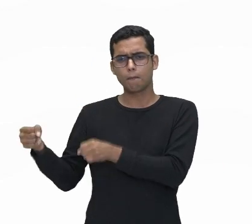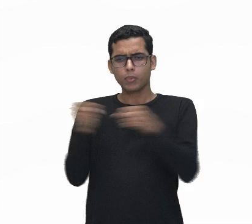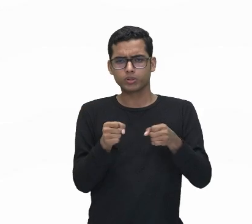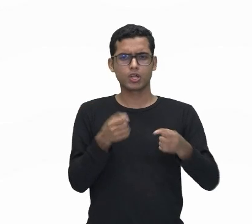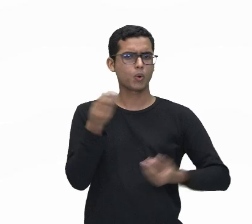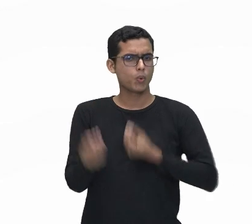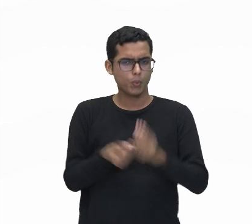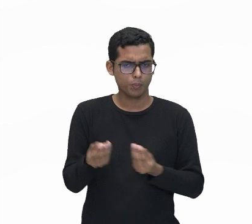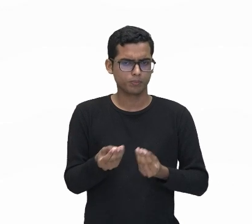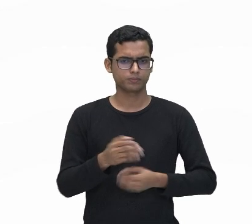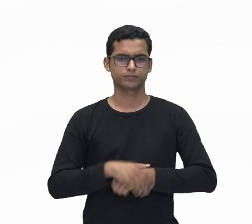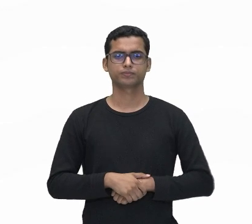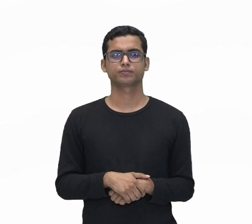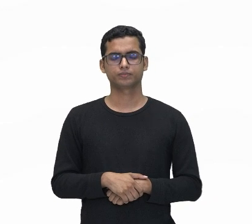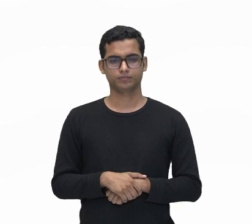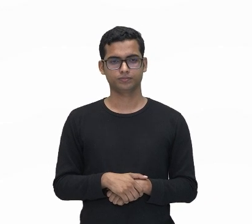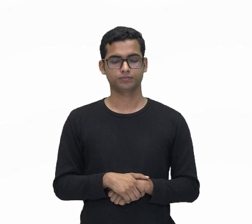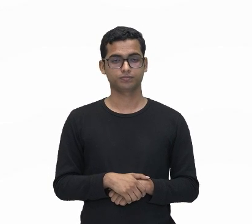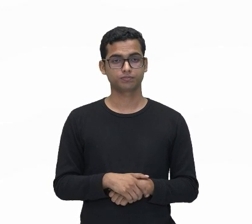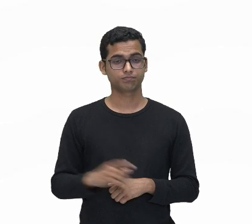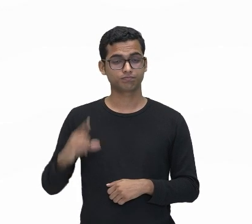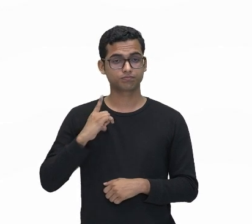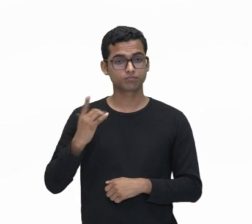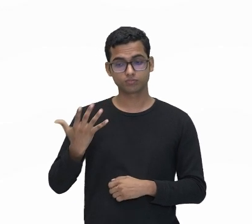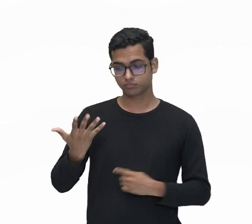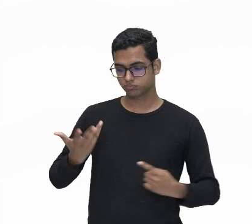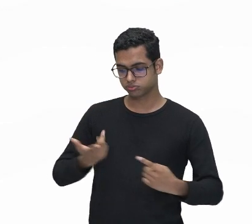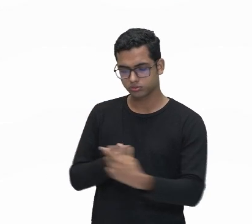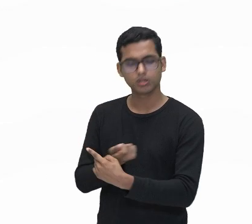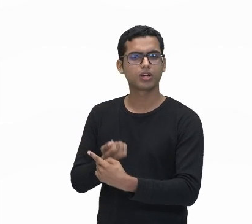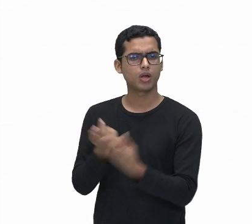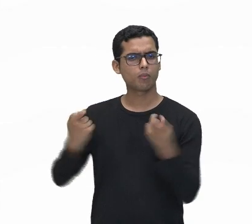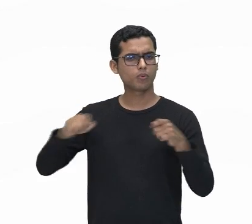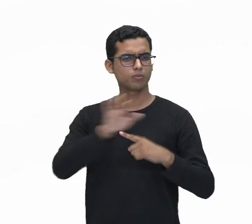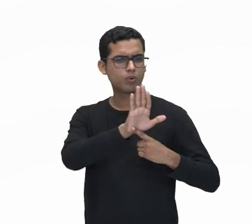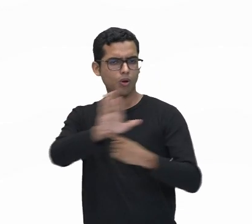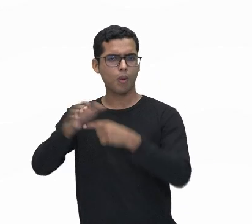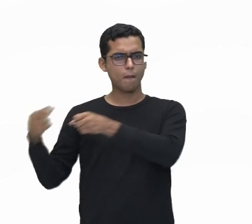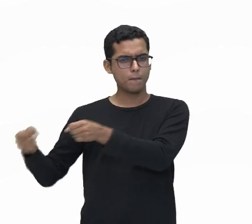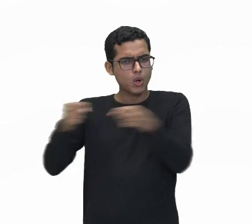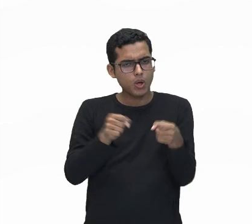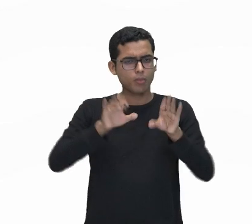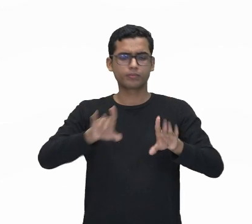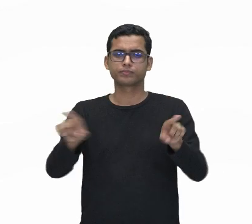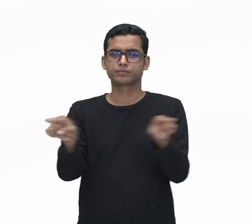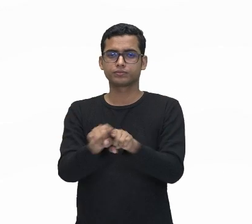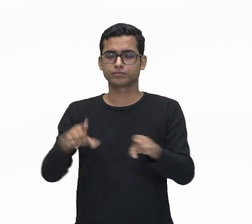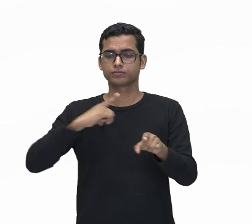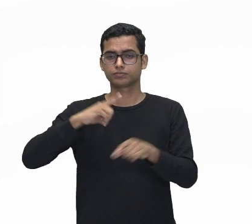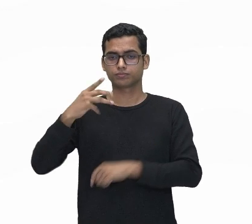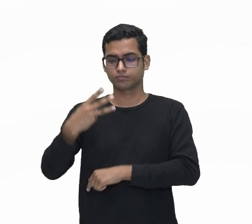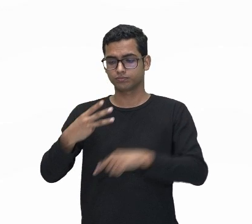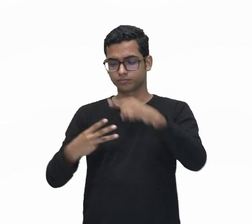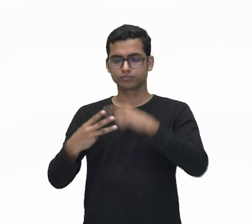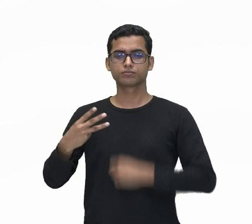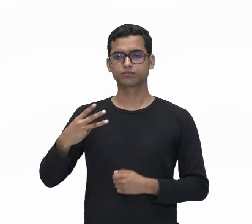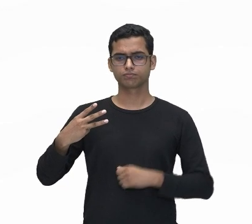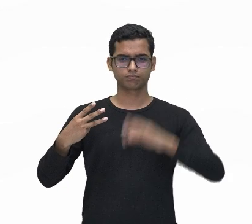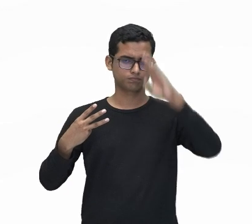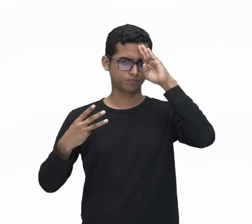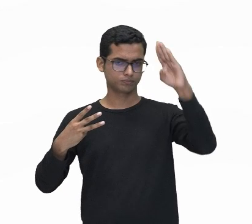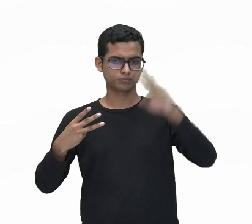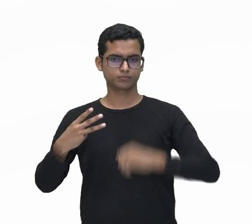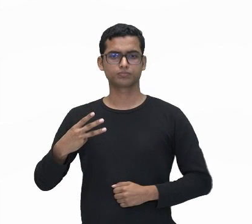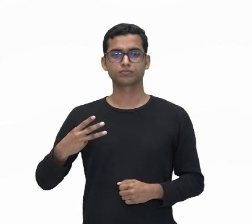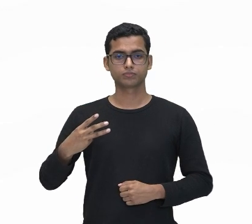São muitas as formas em que se pode exercer o poder, porém, três são predominantes: